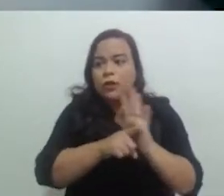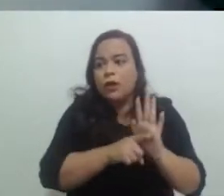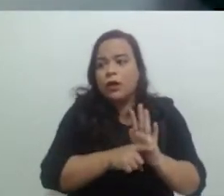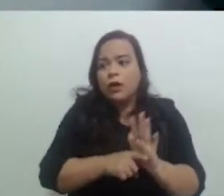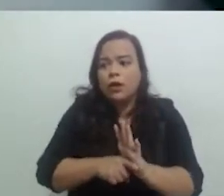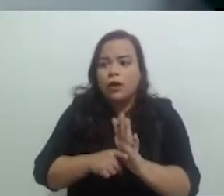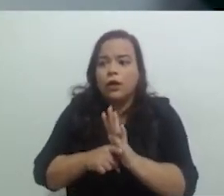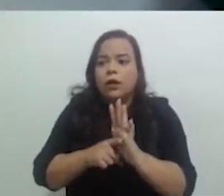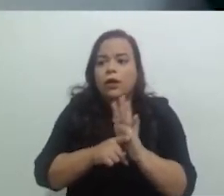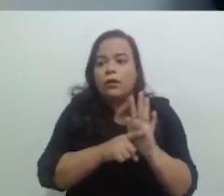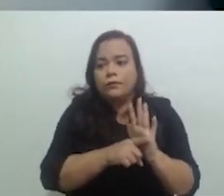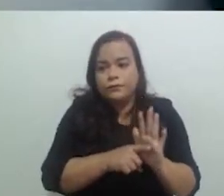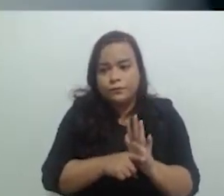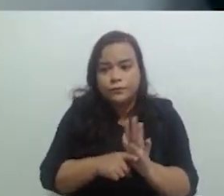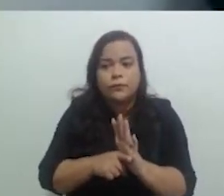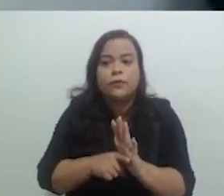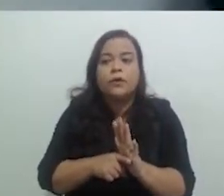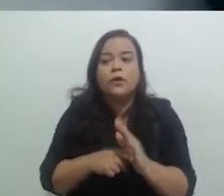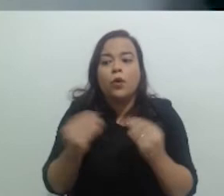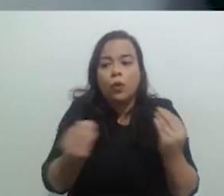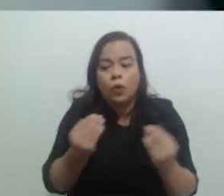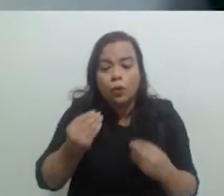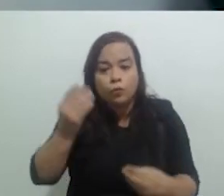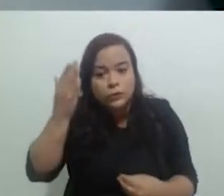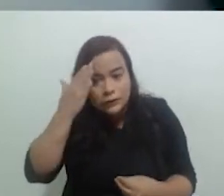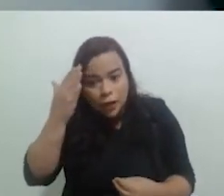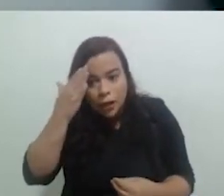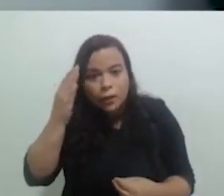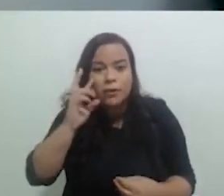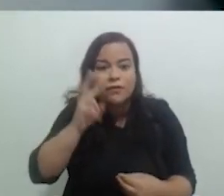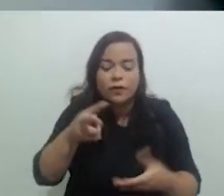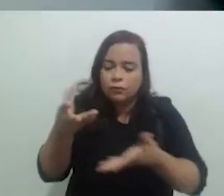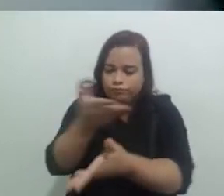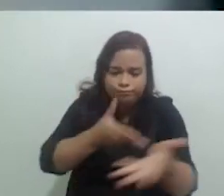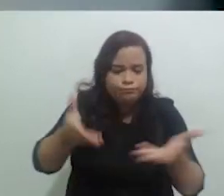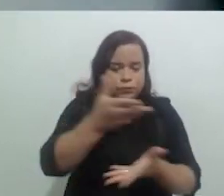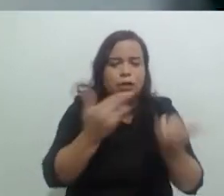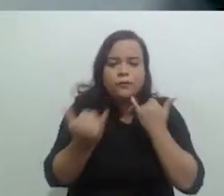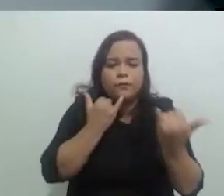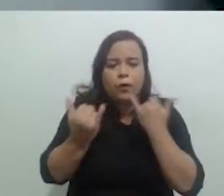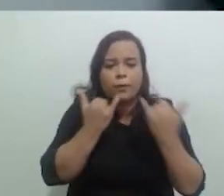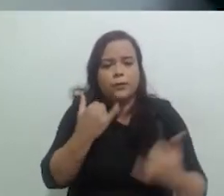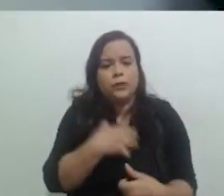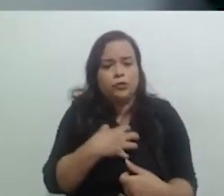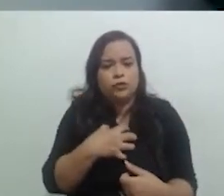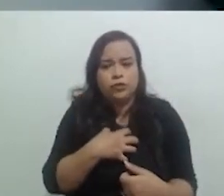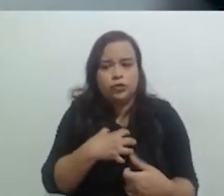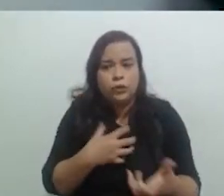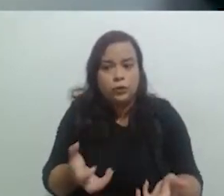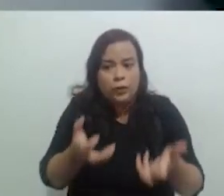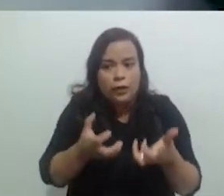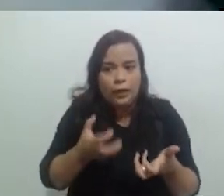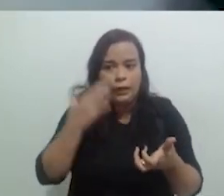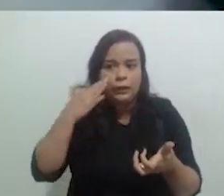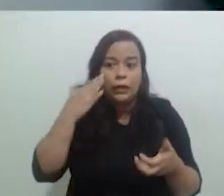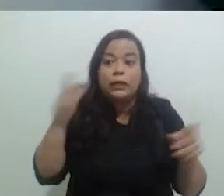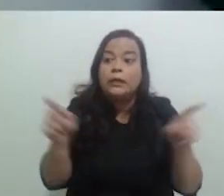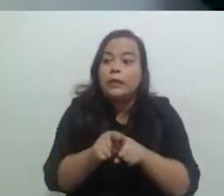compartilhar informações da forma que bem entender, até mesmo de atribuir ao promotor